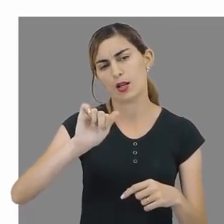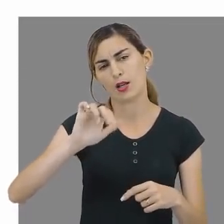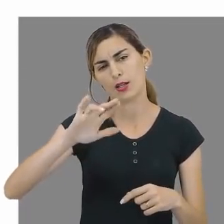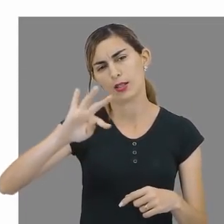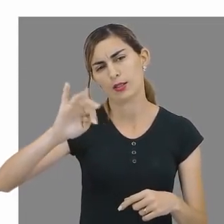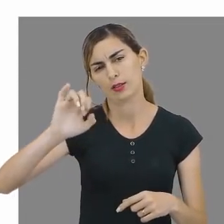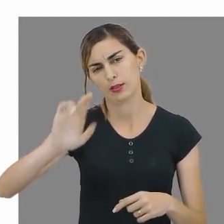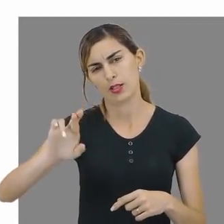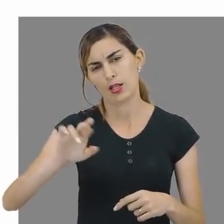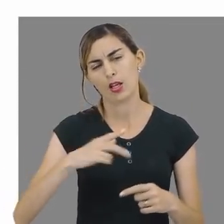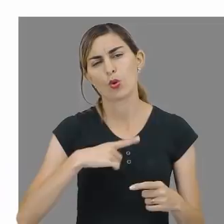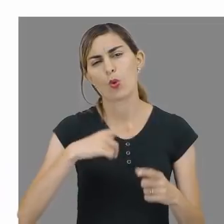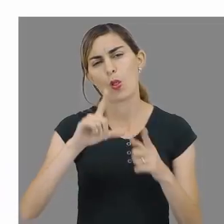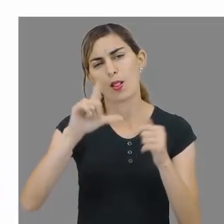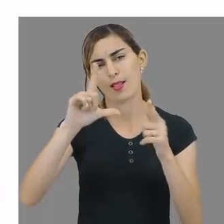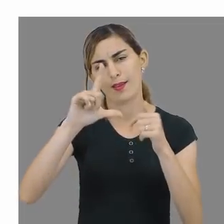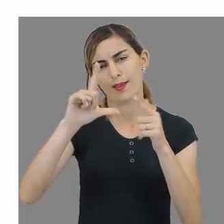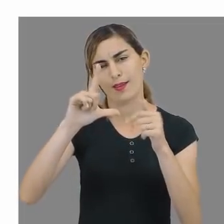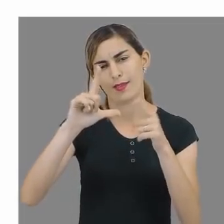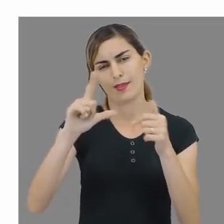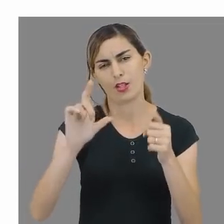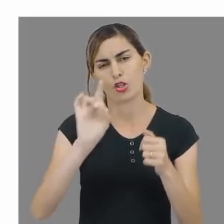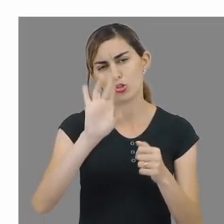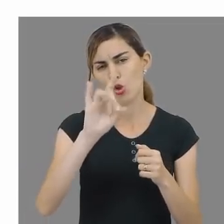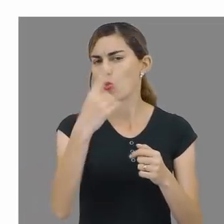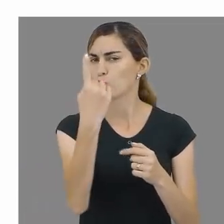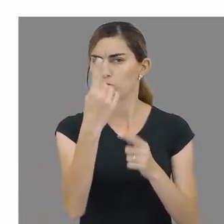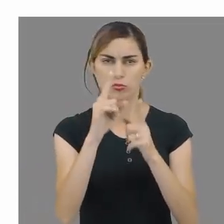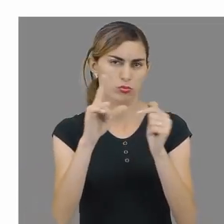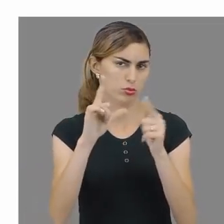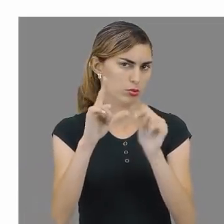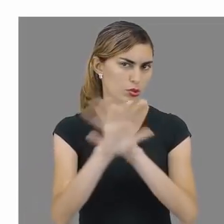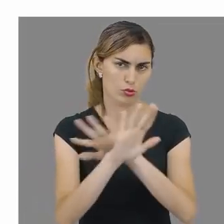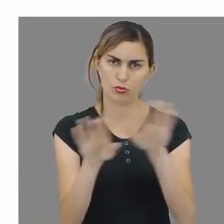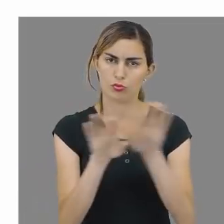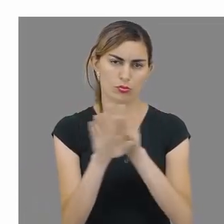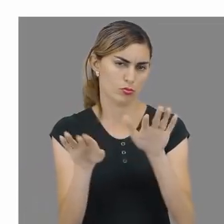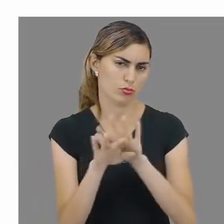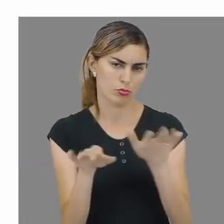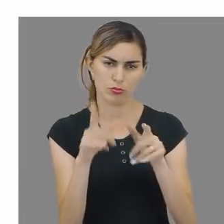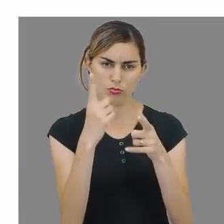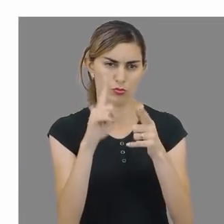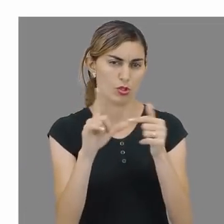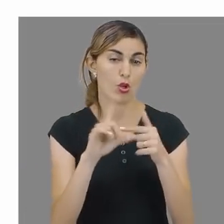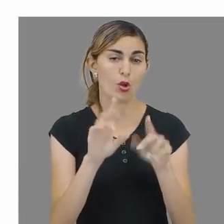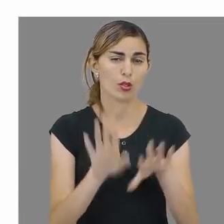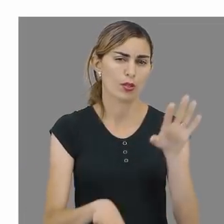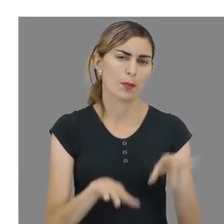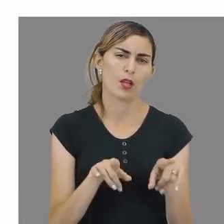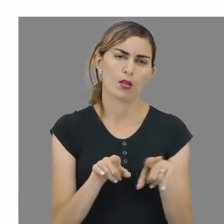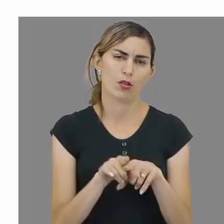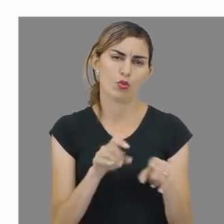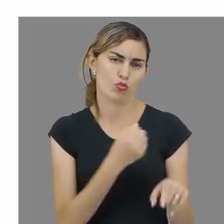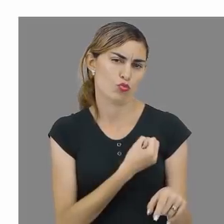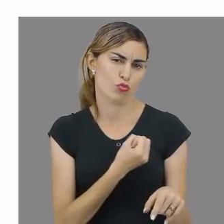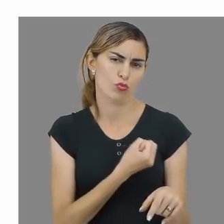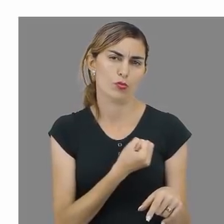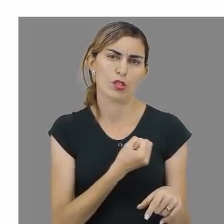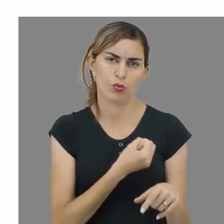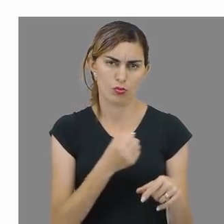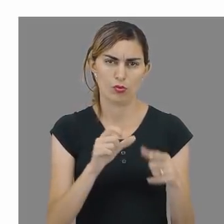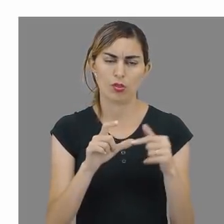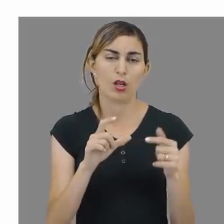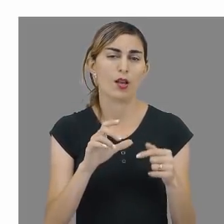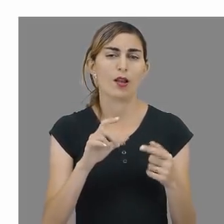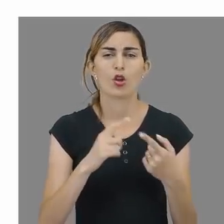são alfanuméricos, só que eles são compostos por apenas um caractere. E quando são número, esse caractere